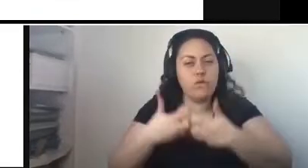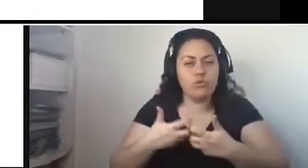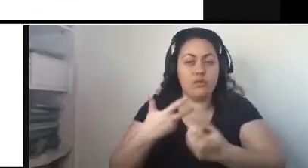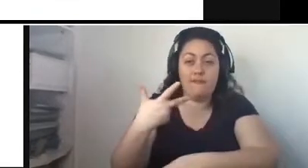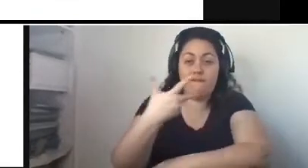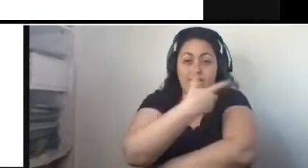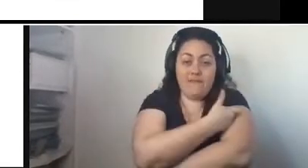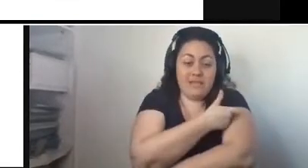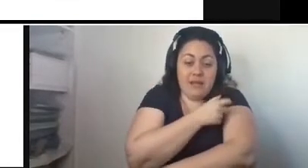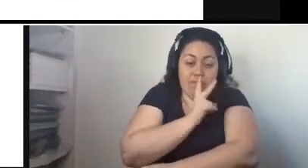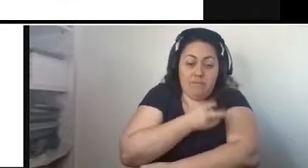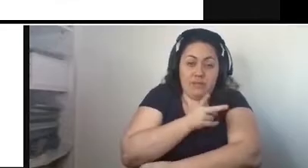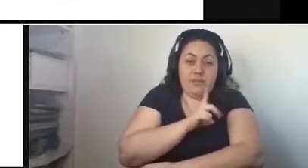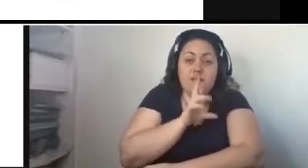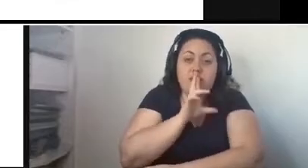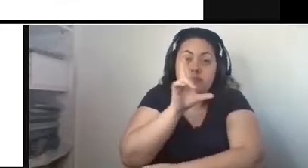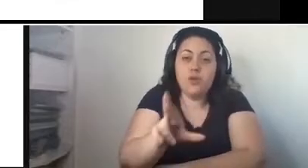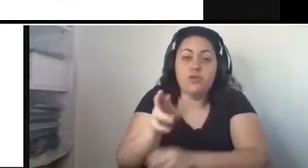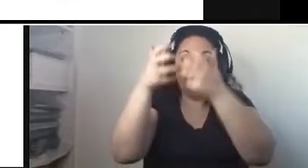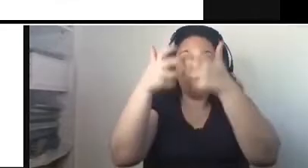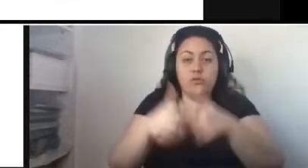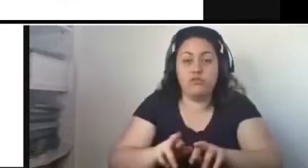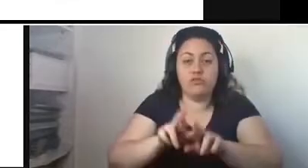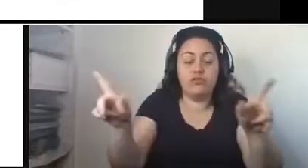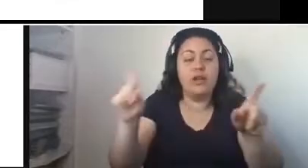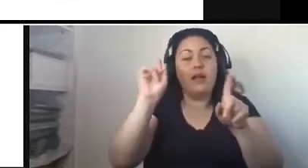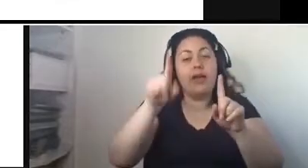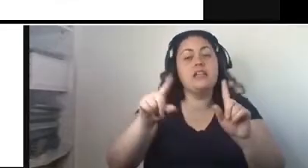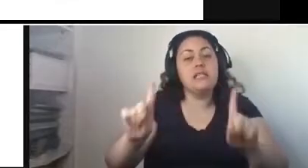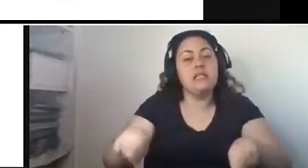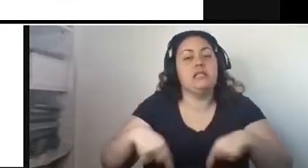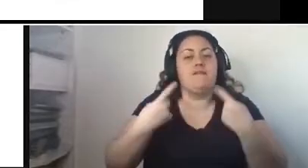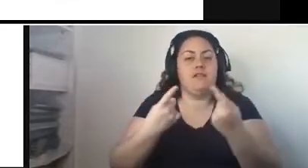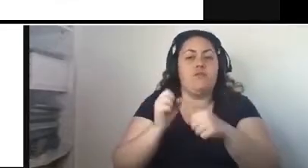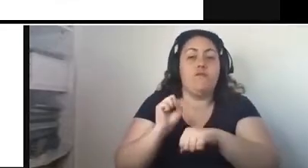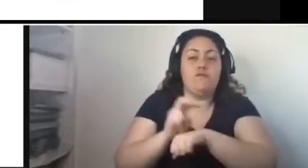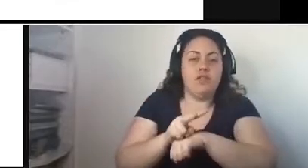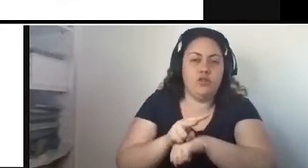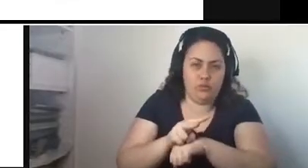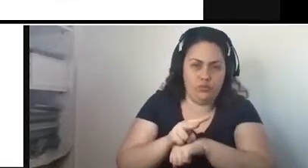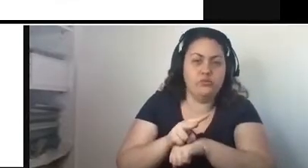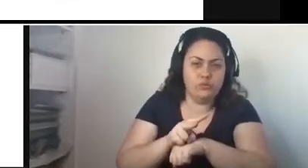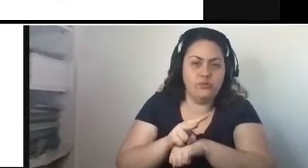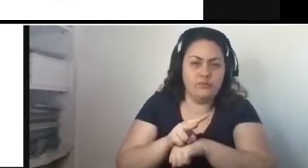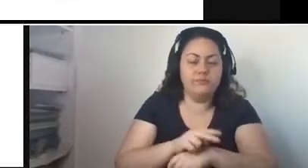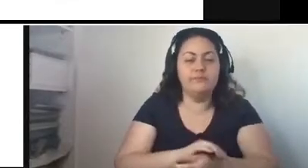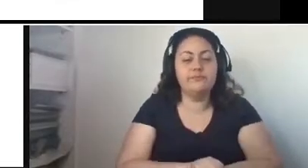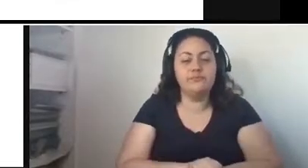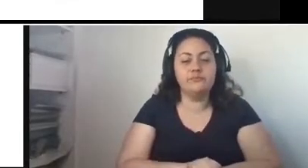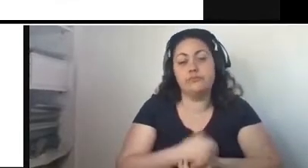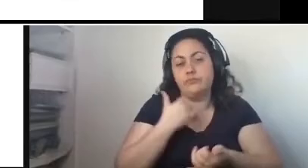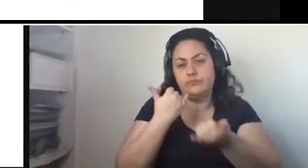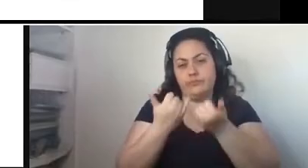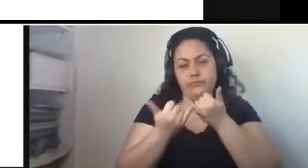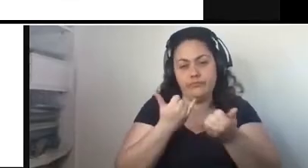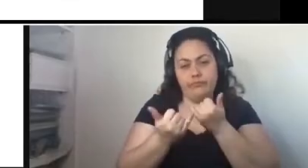diferentes, são diferentes desafios dos vírus. Ou seja, se numa sociedade as pessoas